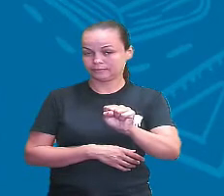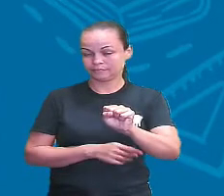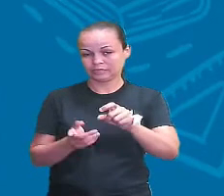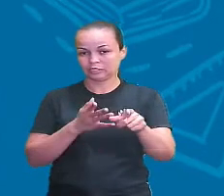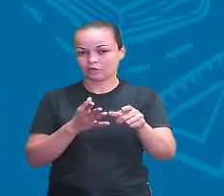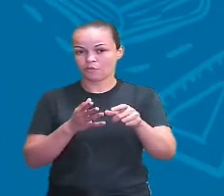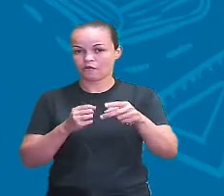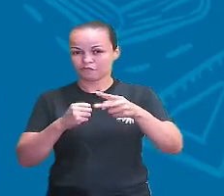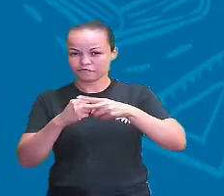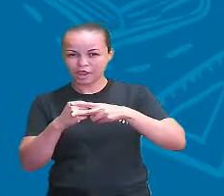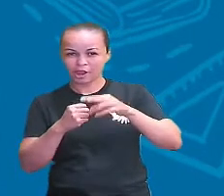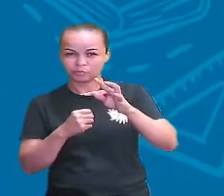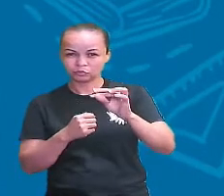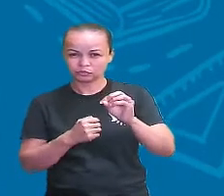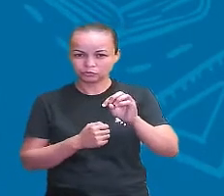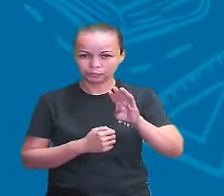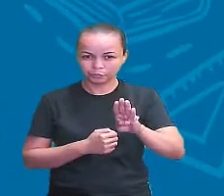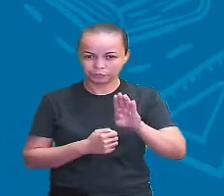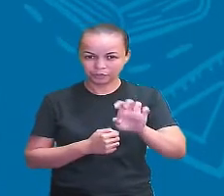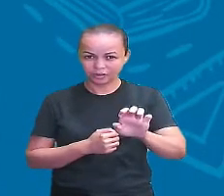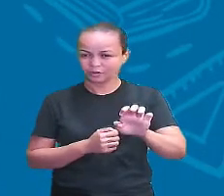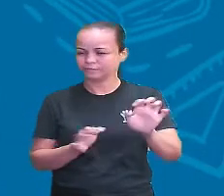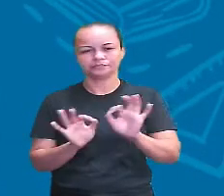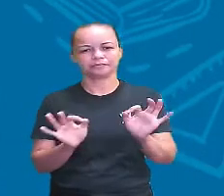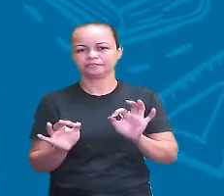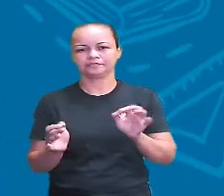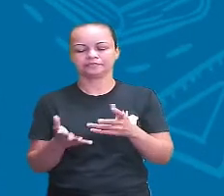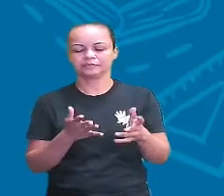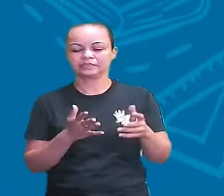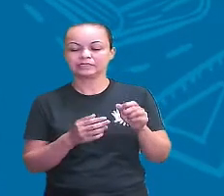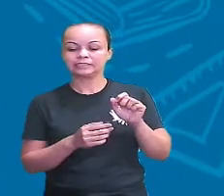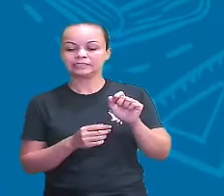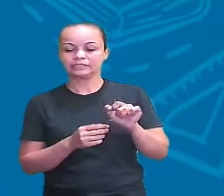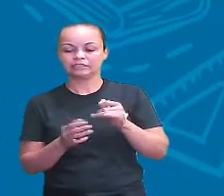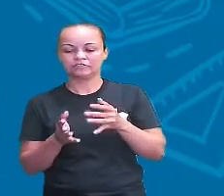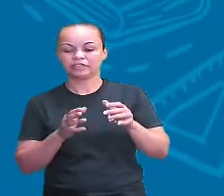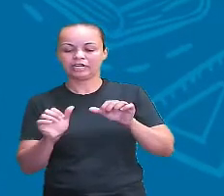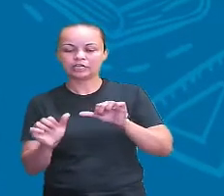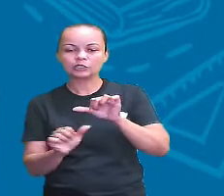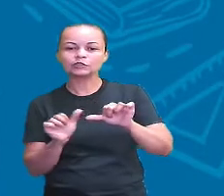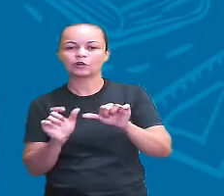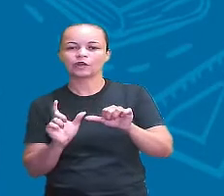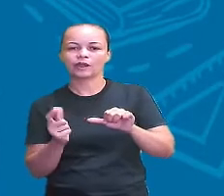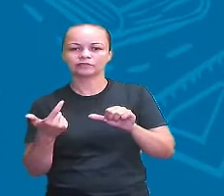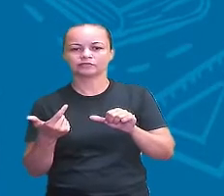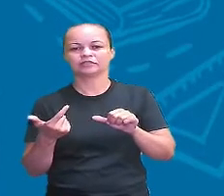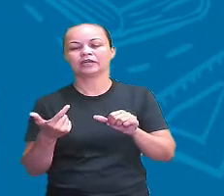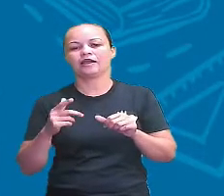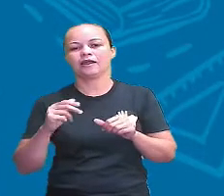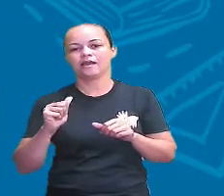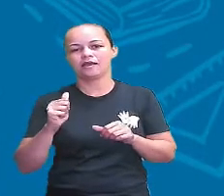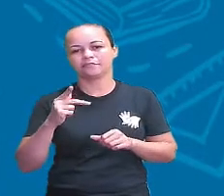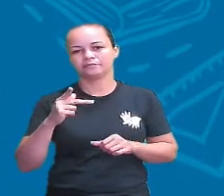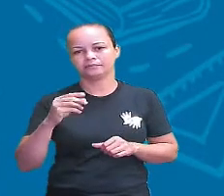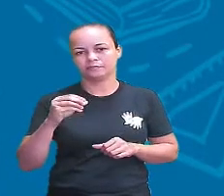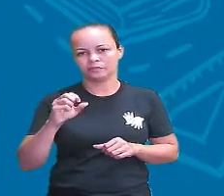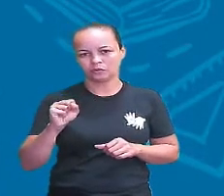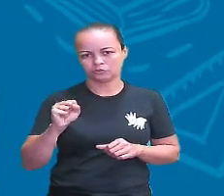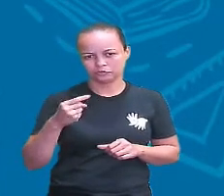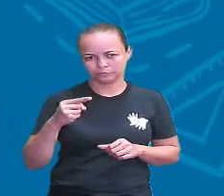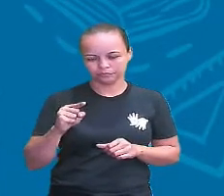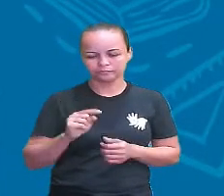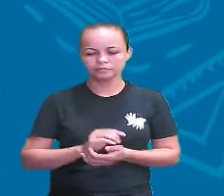Certinho? Fosse verbo to be, o hardly ever ficaria após. Certo? Dica